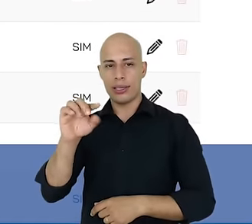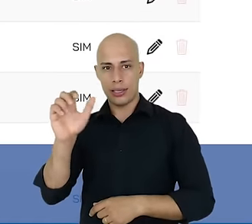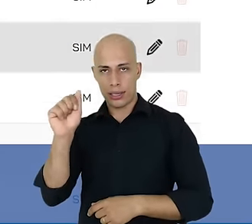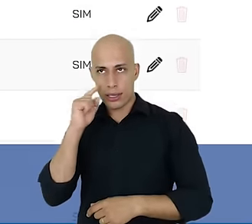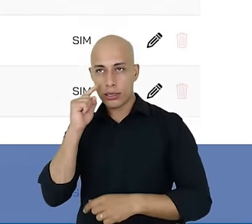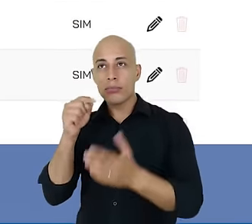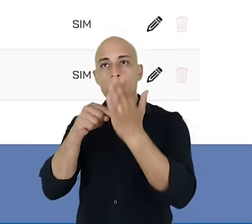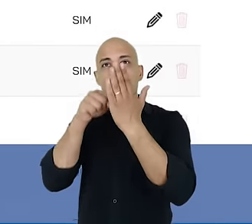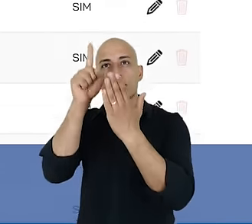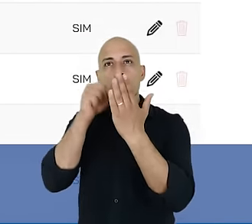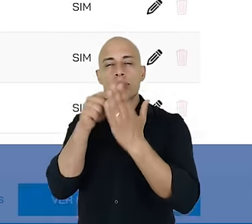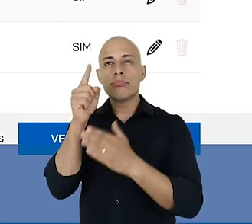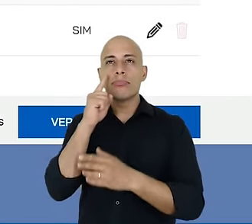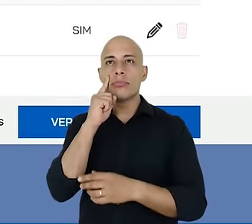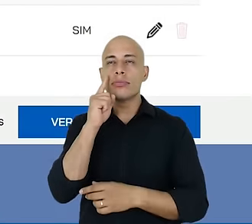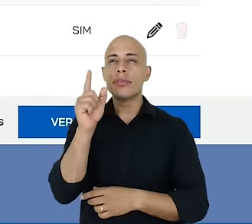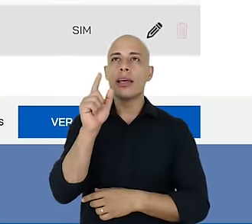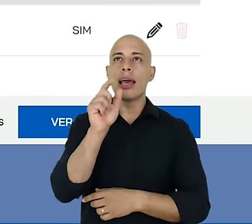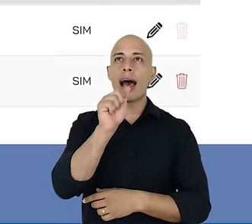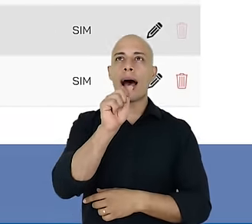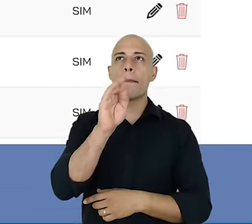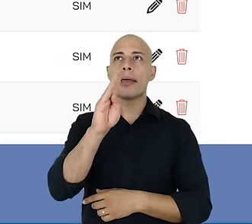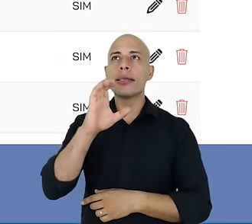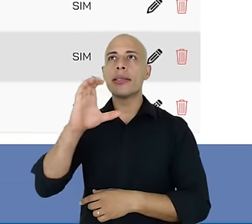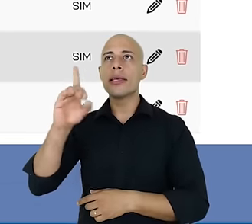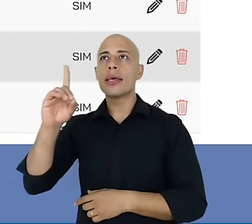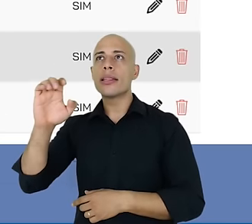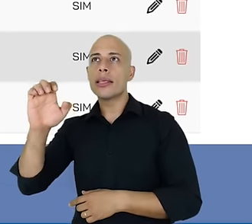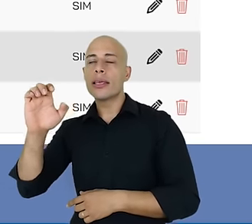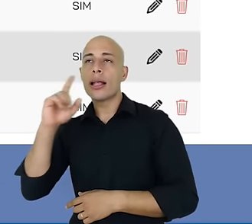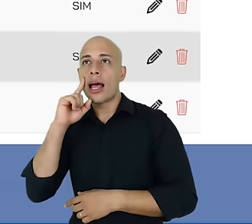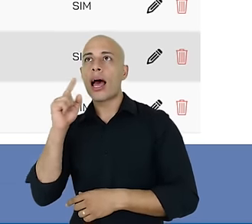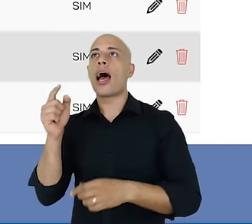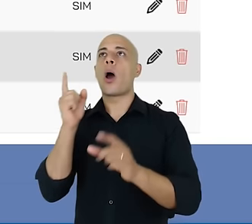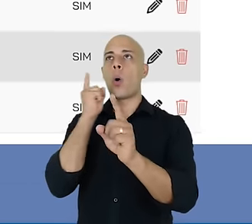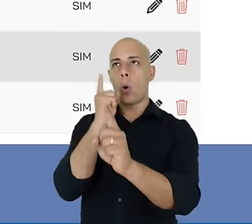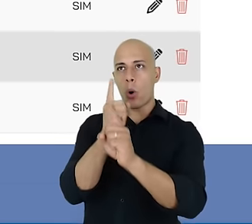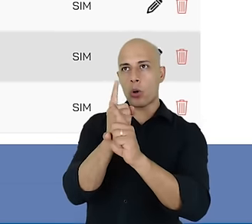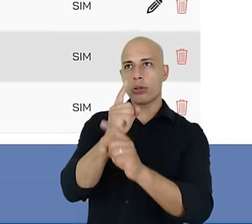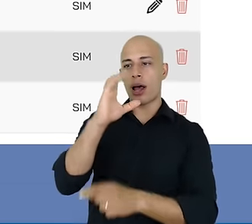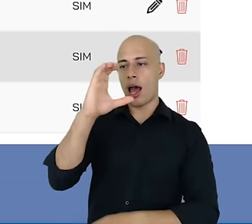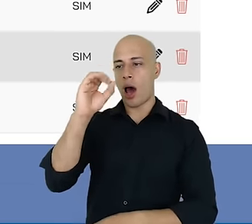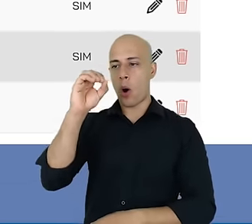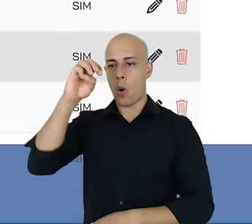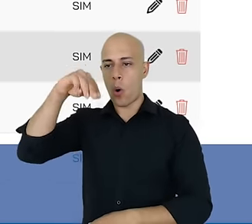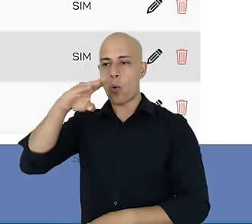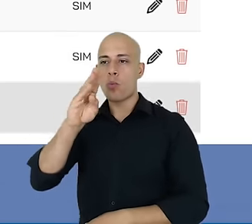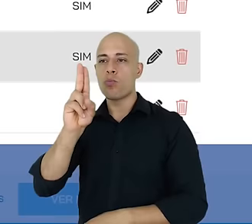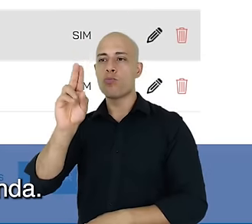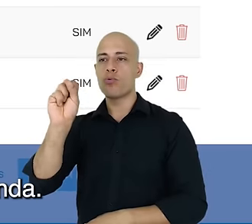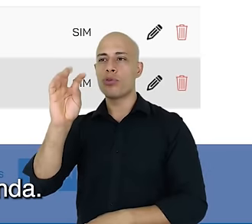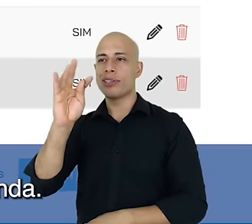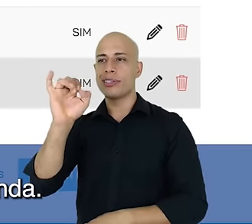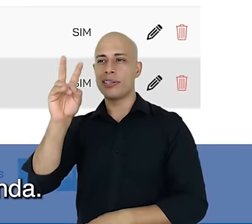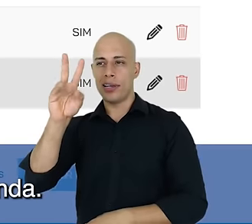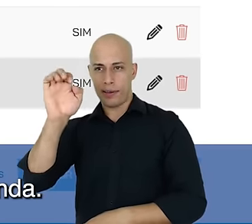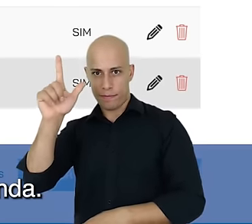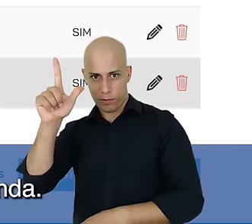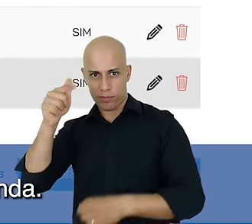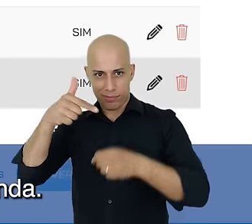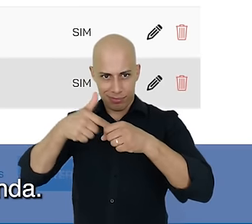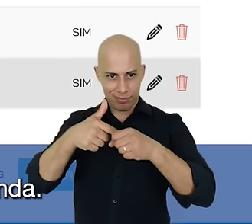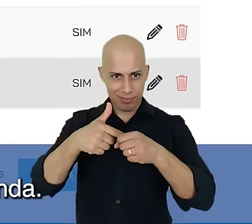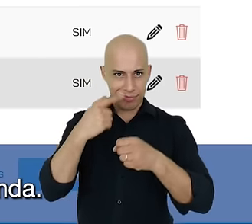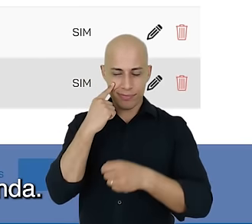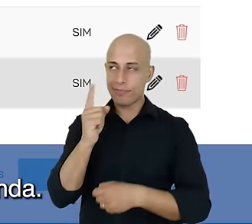deixa eu ver se tá em ordem alfabética aqui combustível Então ela tá criada Ah não essa aqui de baixo